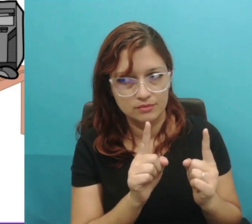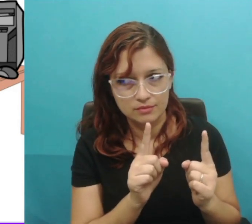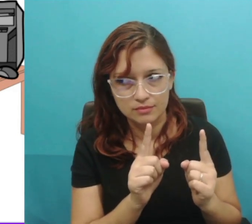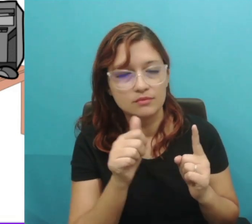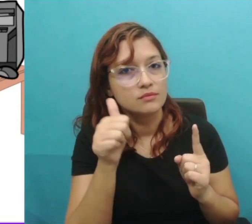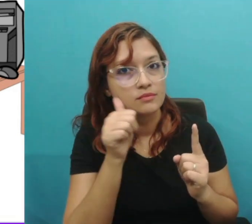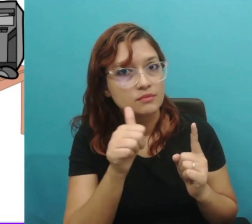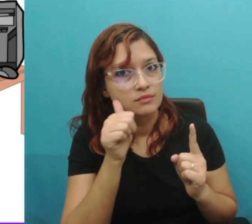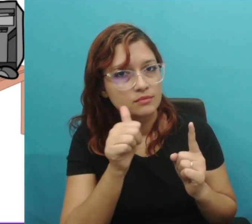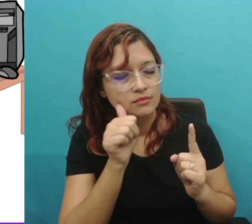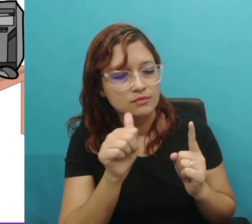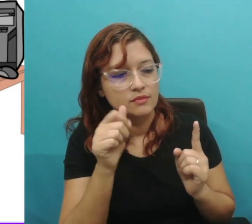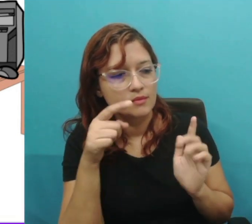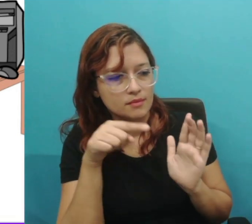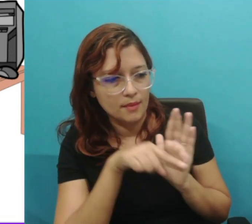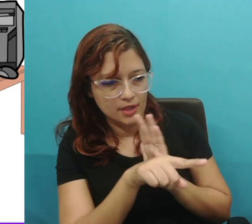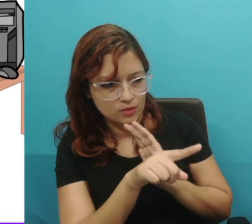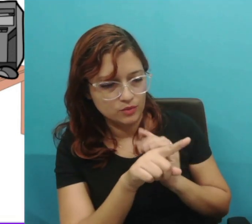Duas meninas